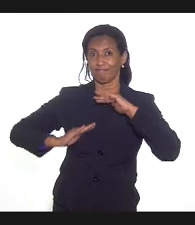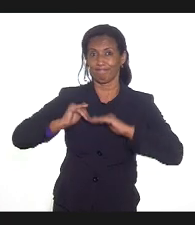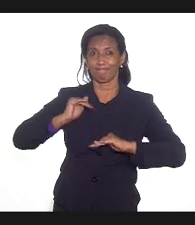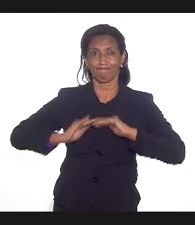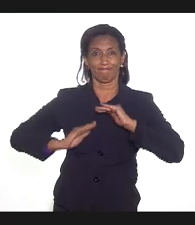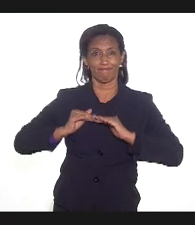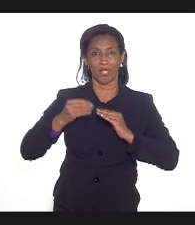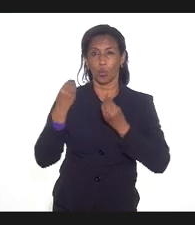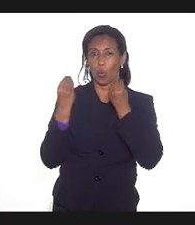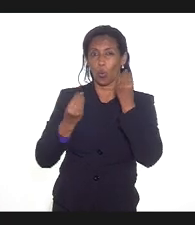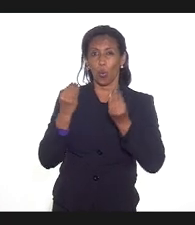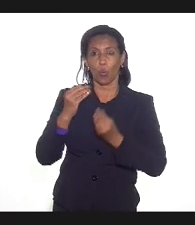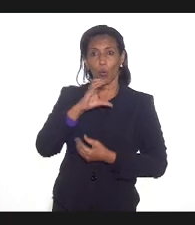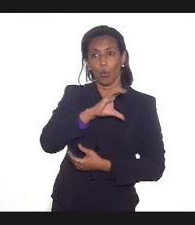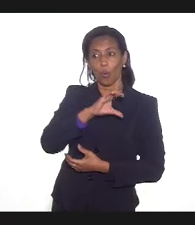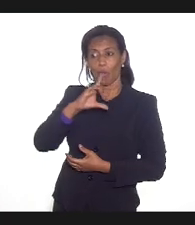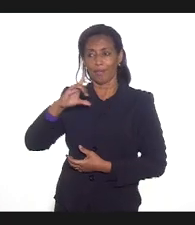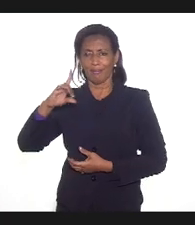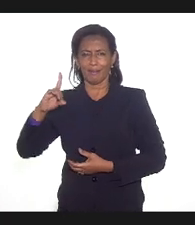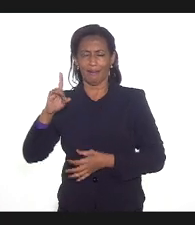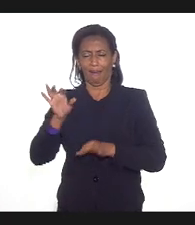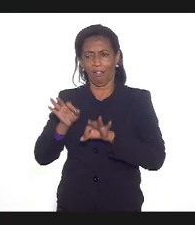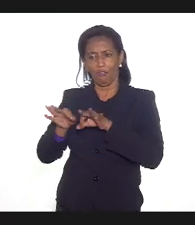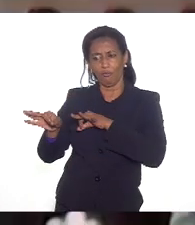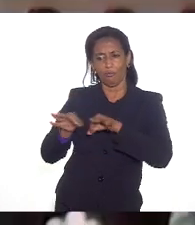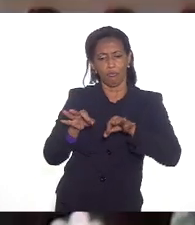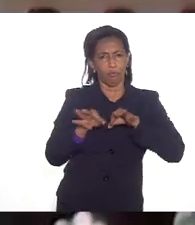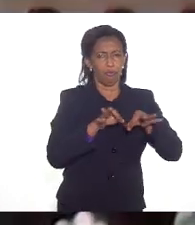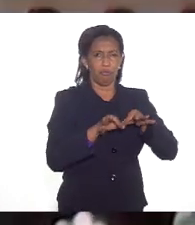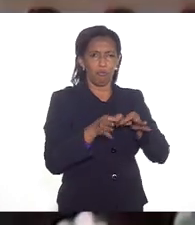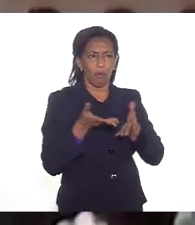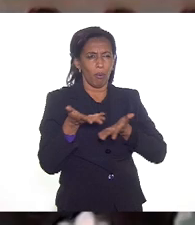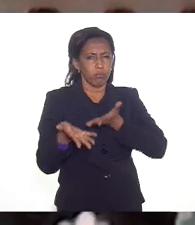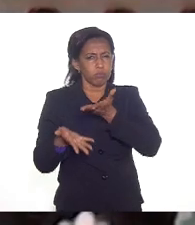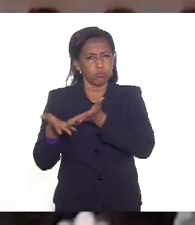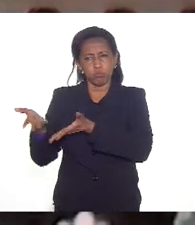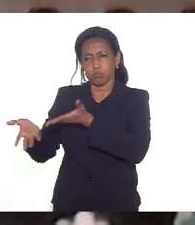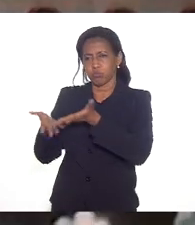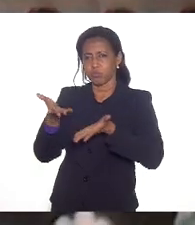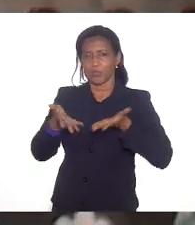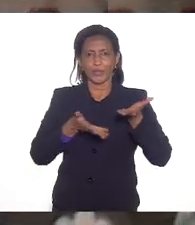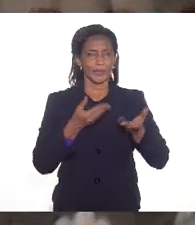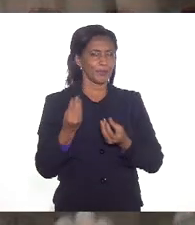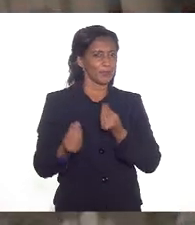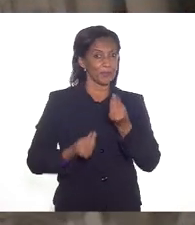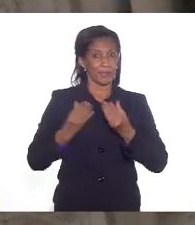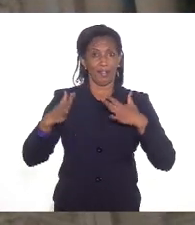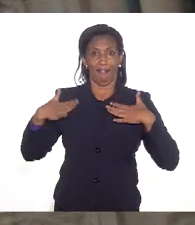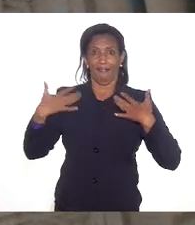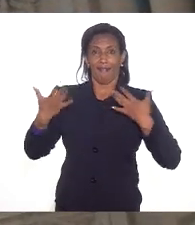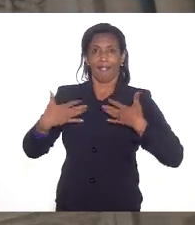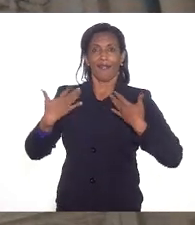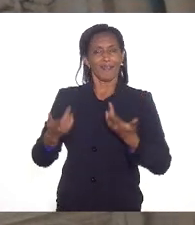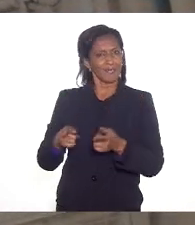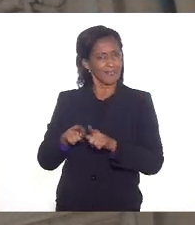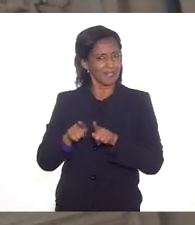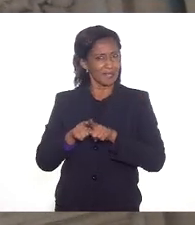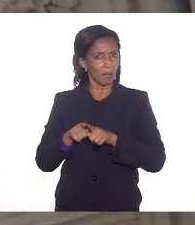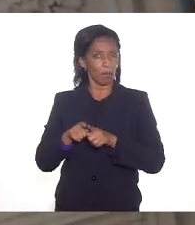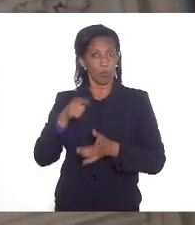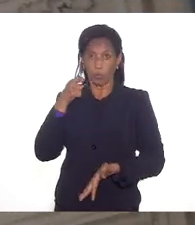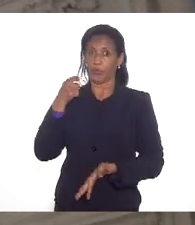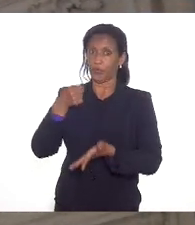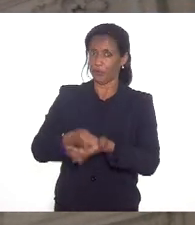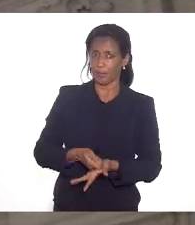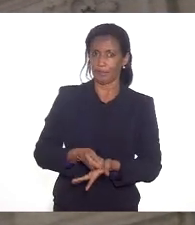de coordenar de maneira muito peculiar muito muito alegre também e muito